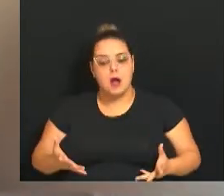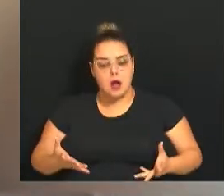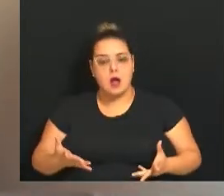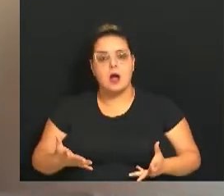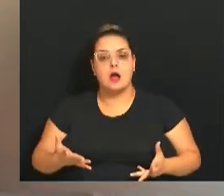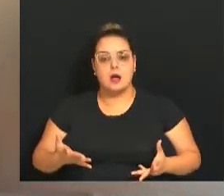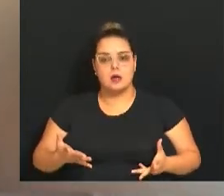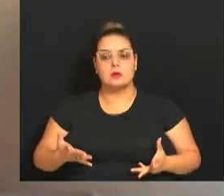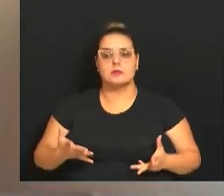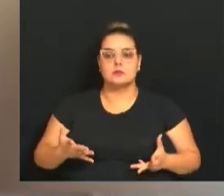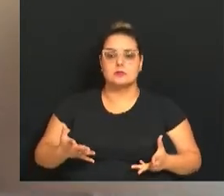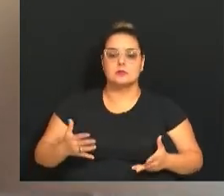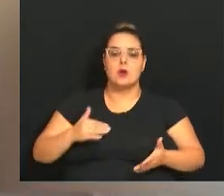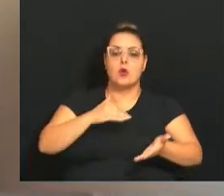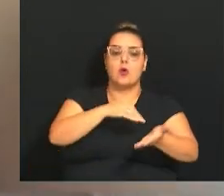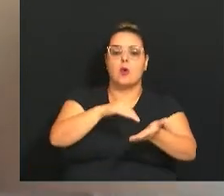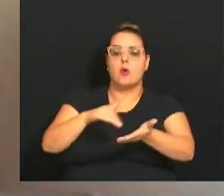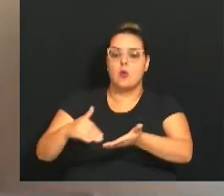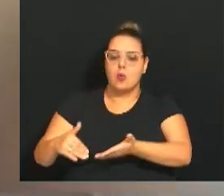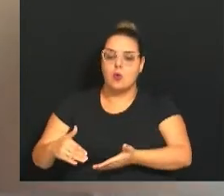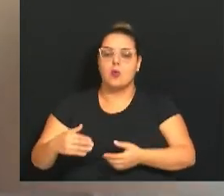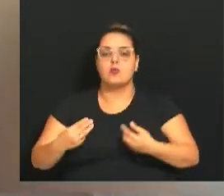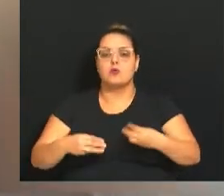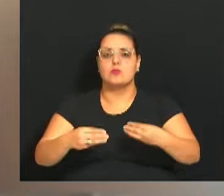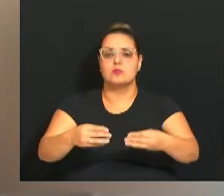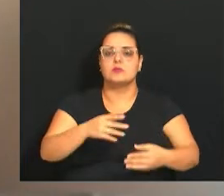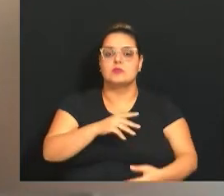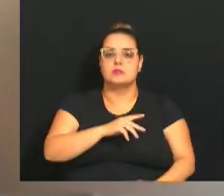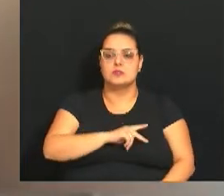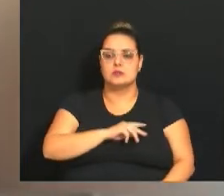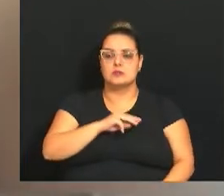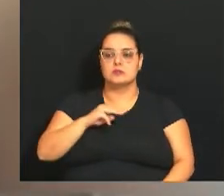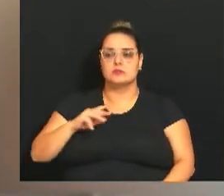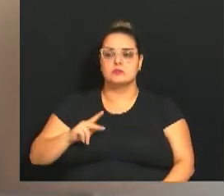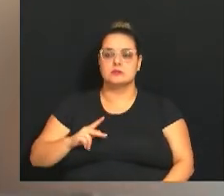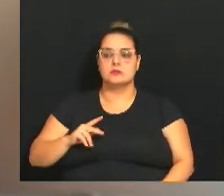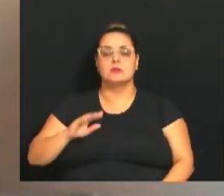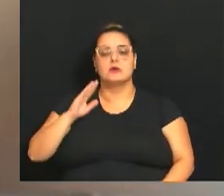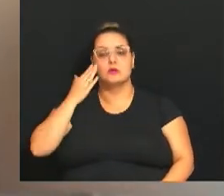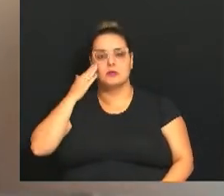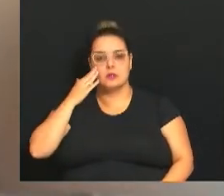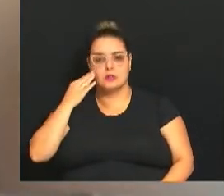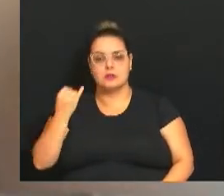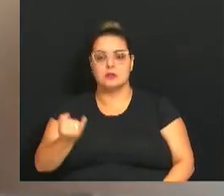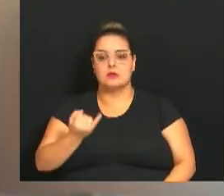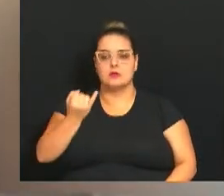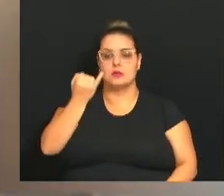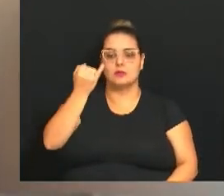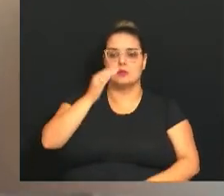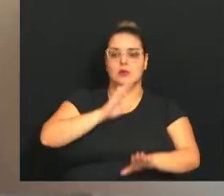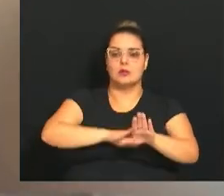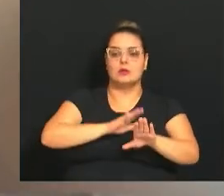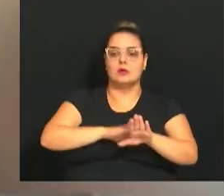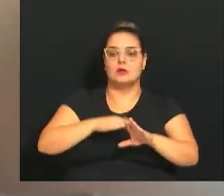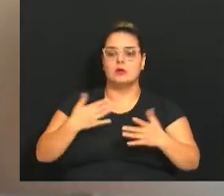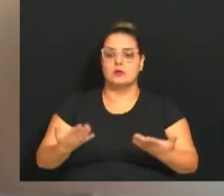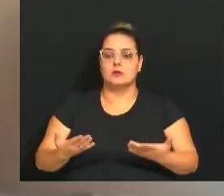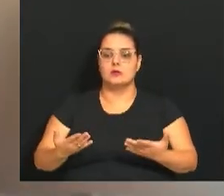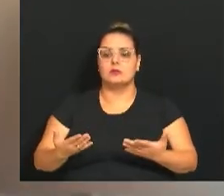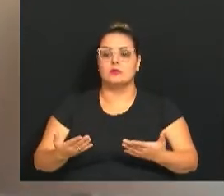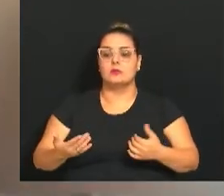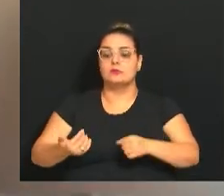Público, entendendo a importância do MP, o MP também entendendo a importância da nossa atuação, da nossa função,